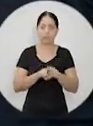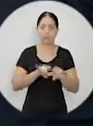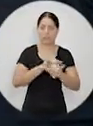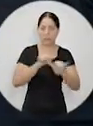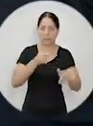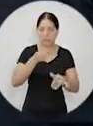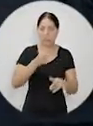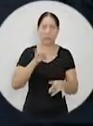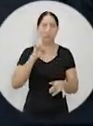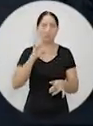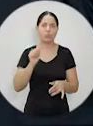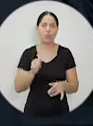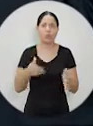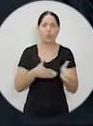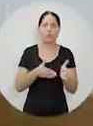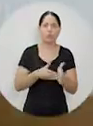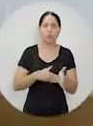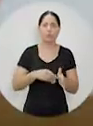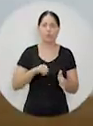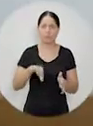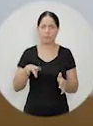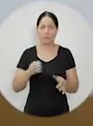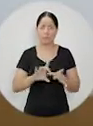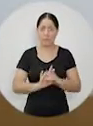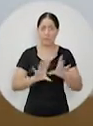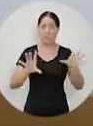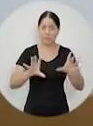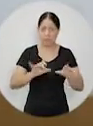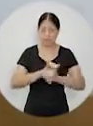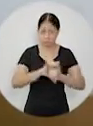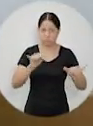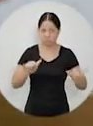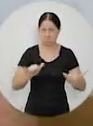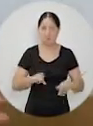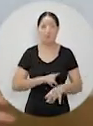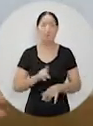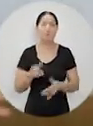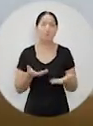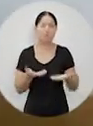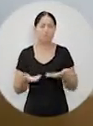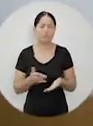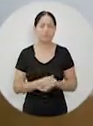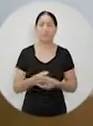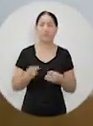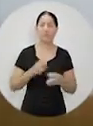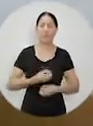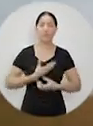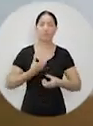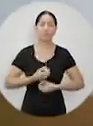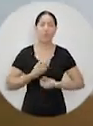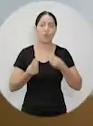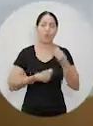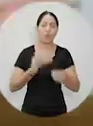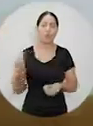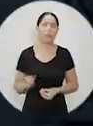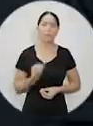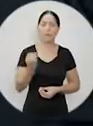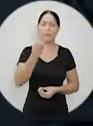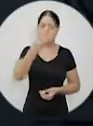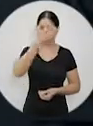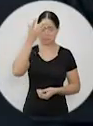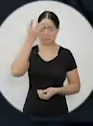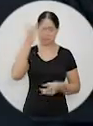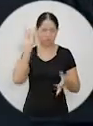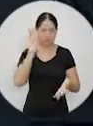Sem falar que no último mês de maio comemoramos o Dia Mundial da Liberdade de Imprensa. Para o senhor, conta para a gente qual que é a